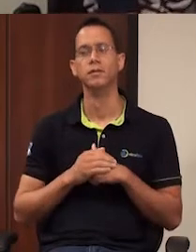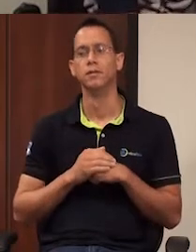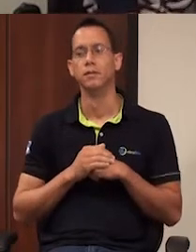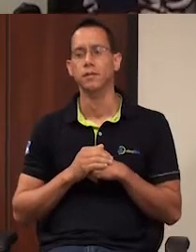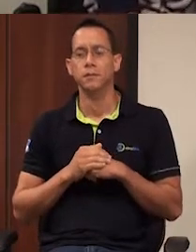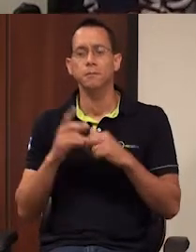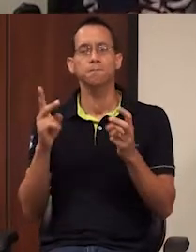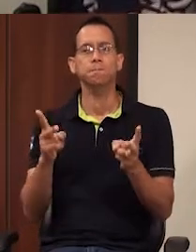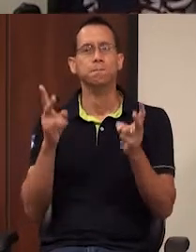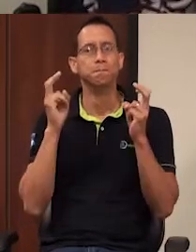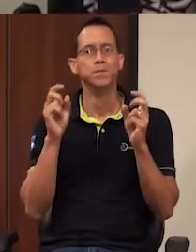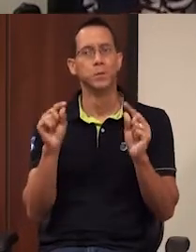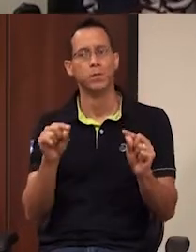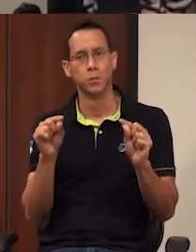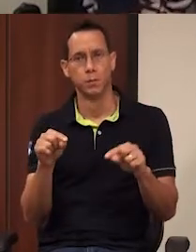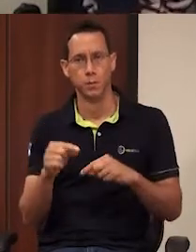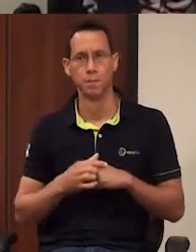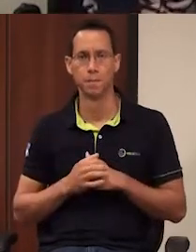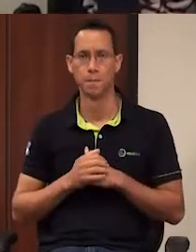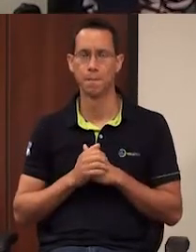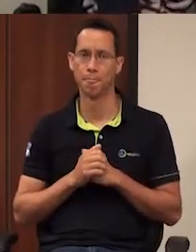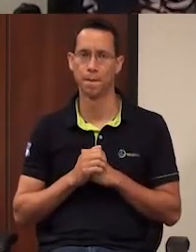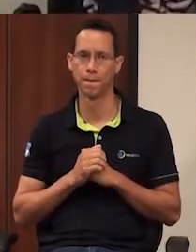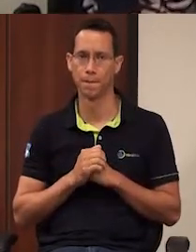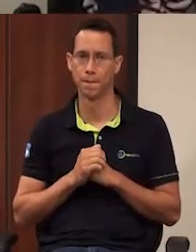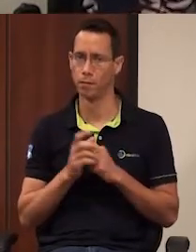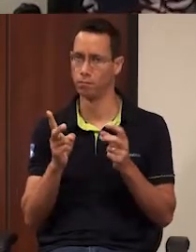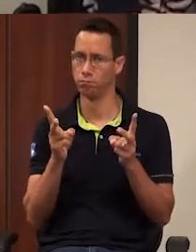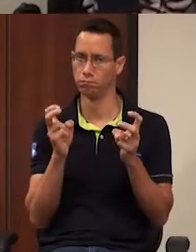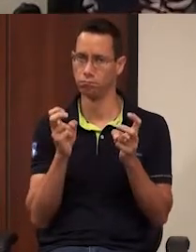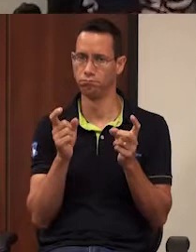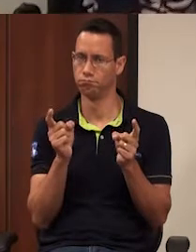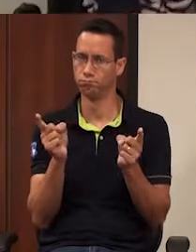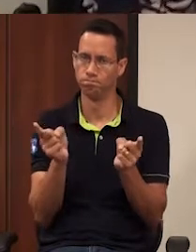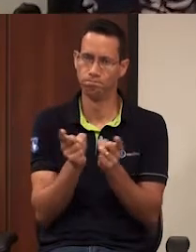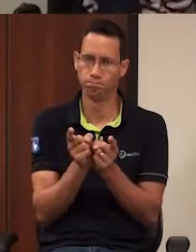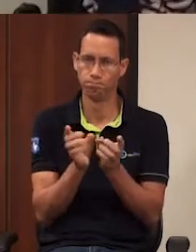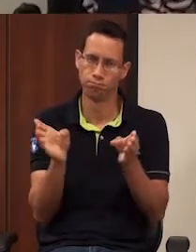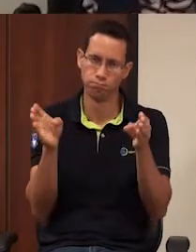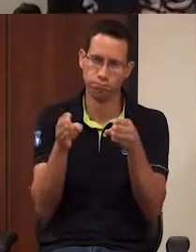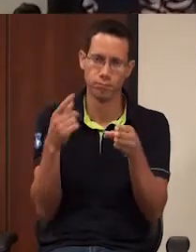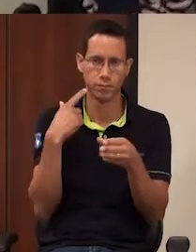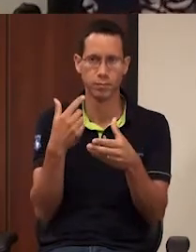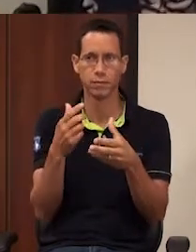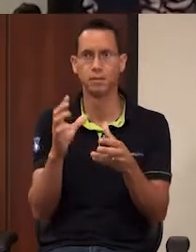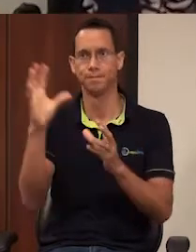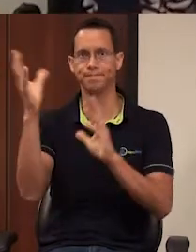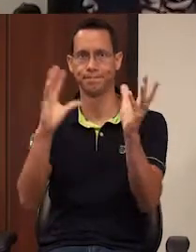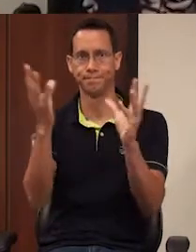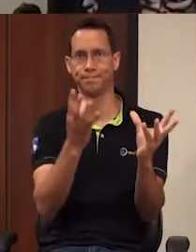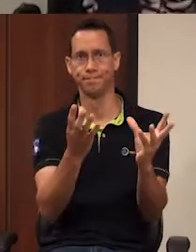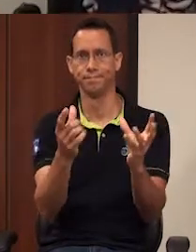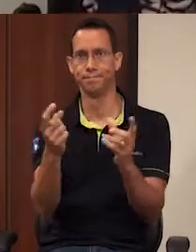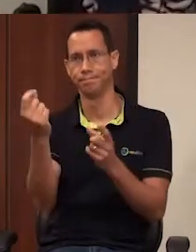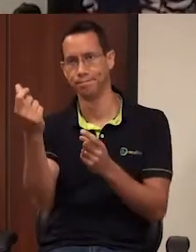eu percebo que, veja bem, é uma percepção muito pequena dos pouquíssimos casos que estão aparecendo e que